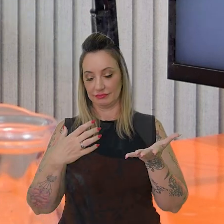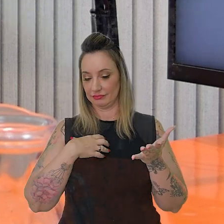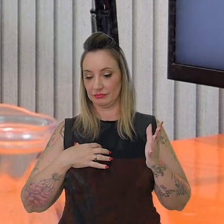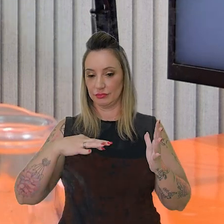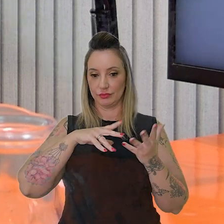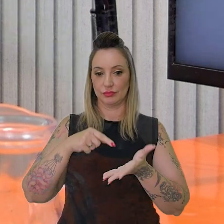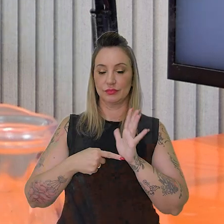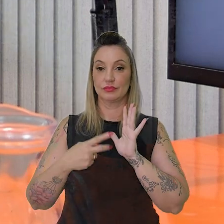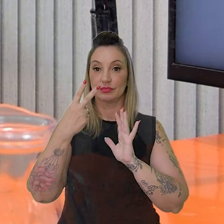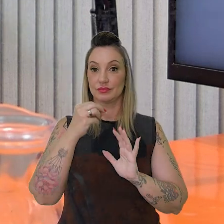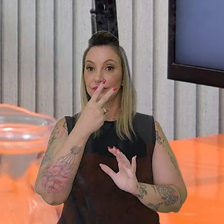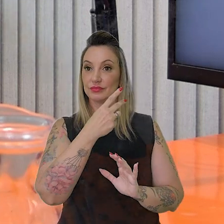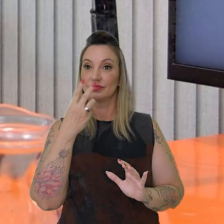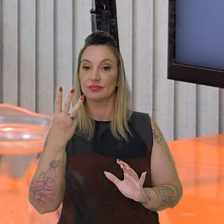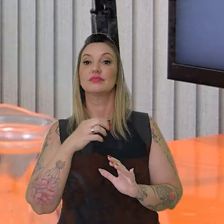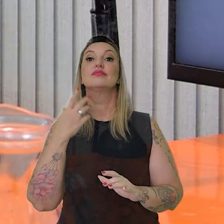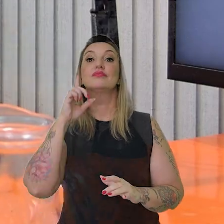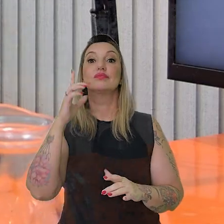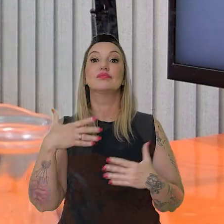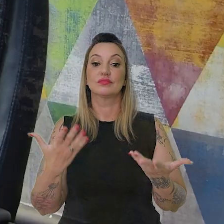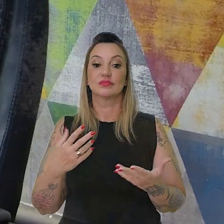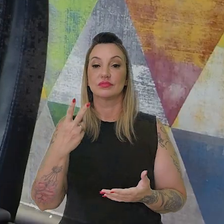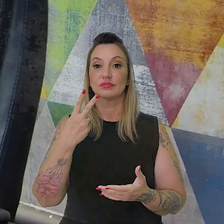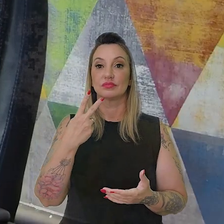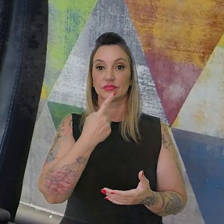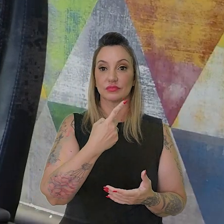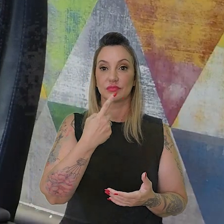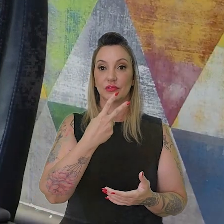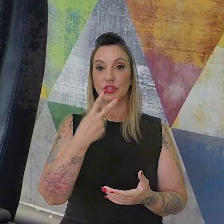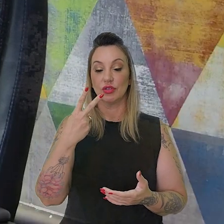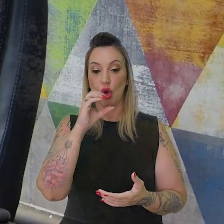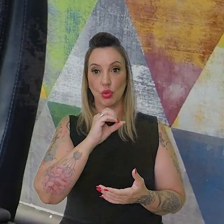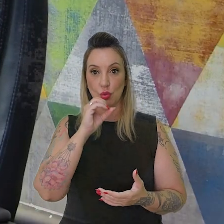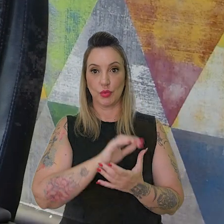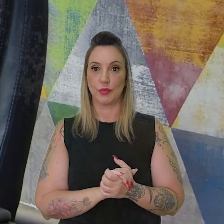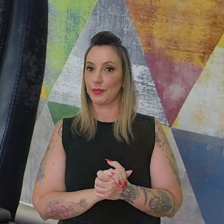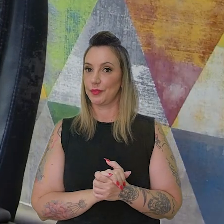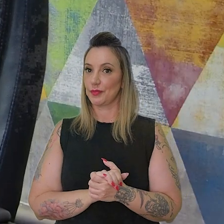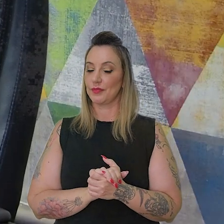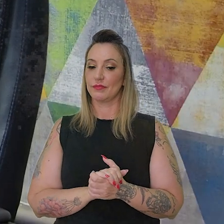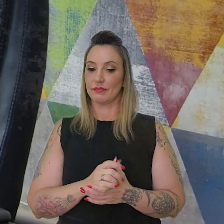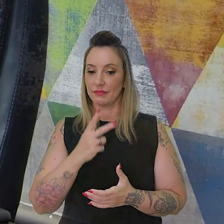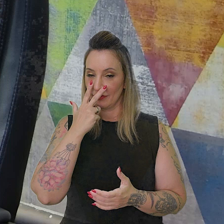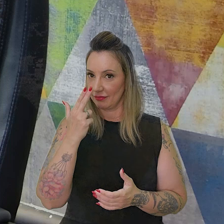mundo ainda em 2023 e que dia que vai ser 21 e 22 de outubro tá eu acho que quando a gente